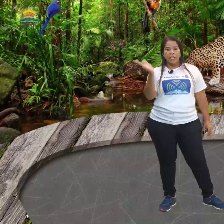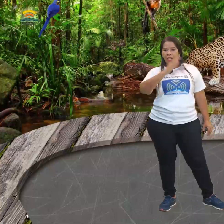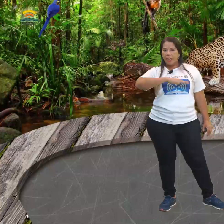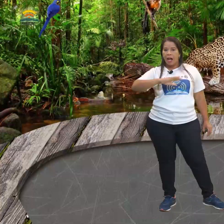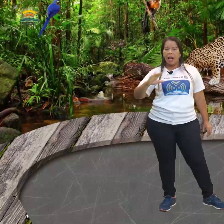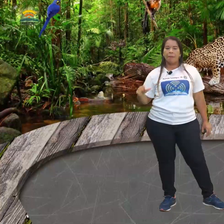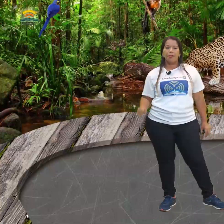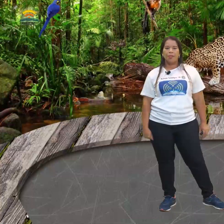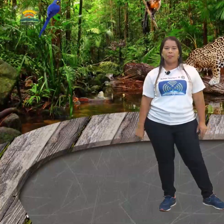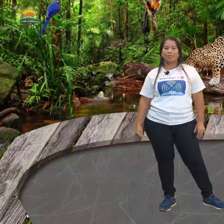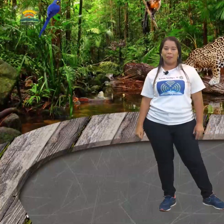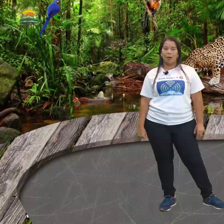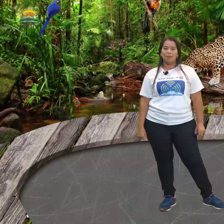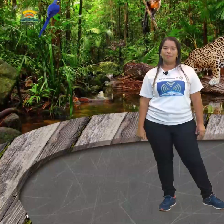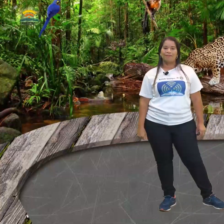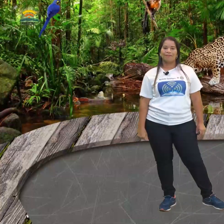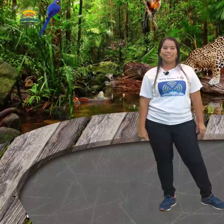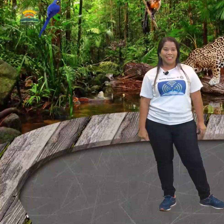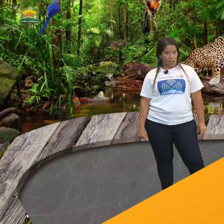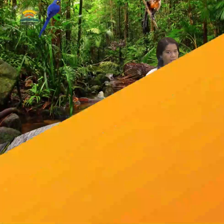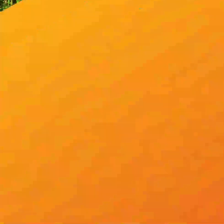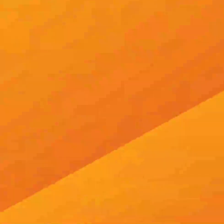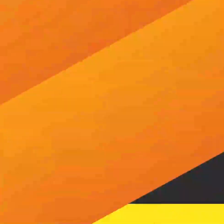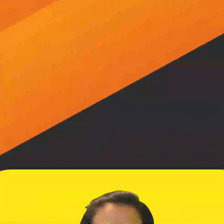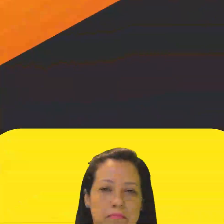aí que é rapidinho, tá bom?